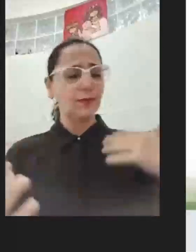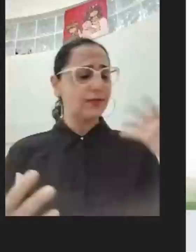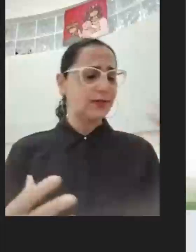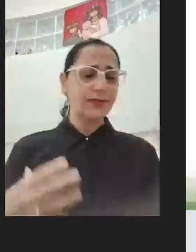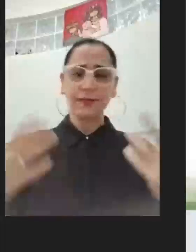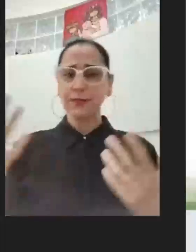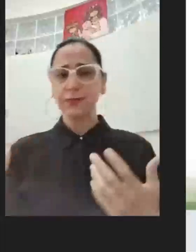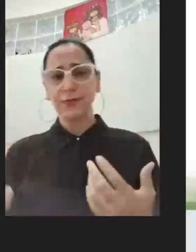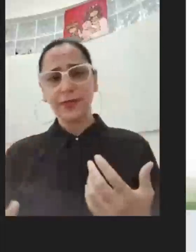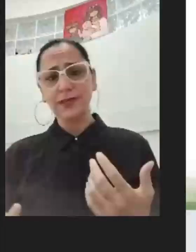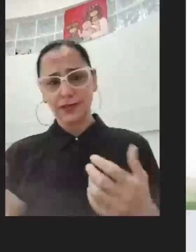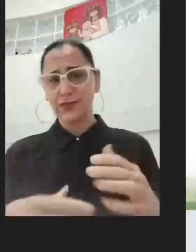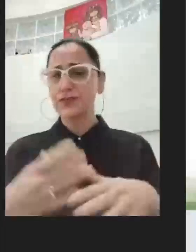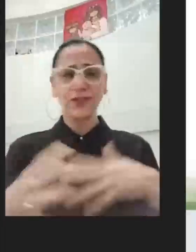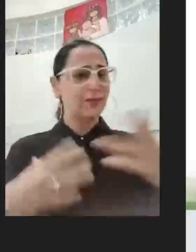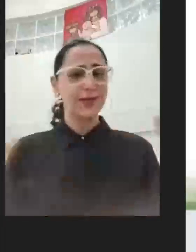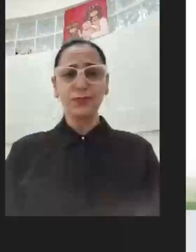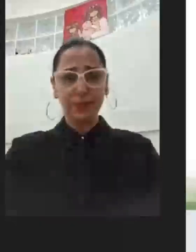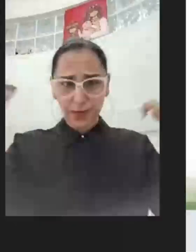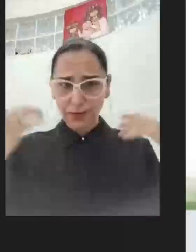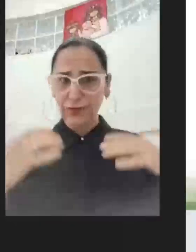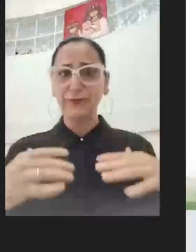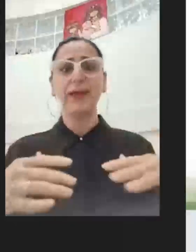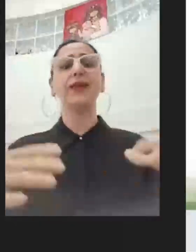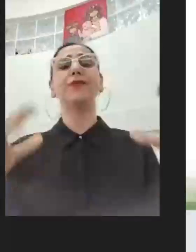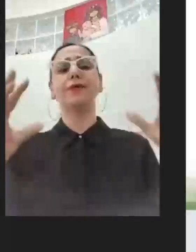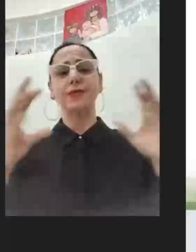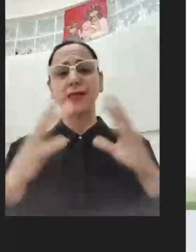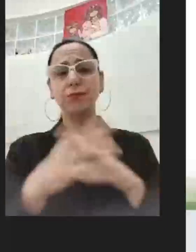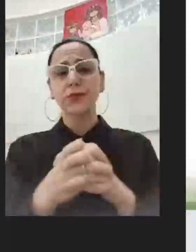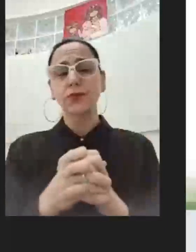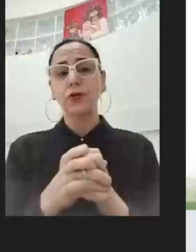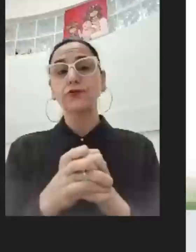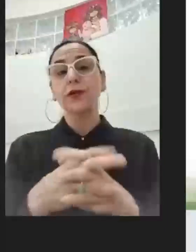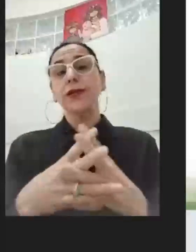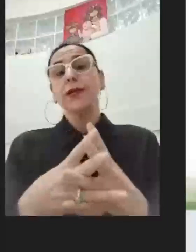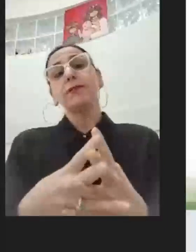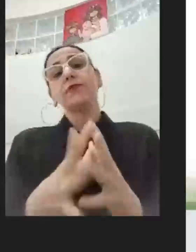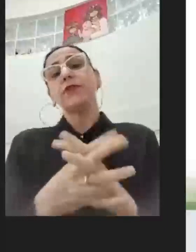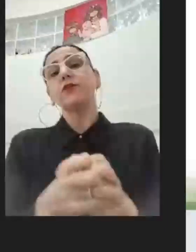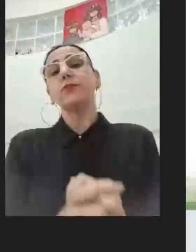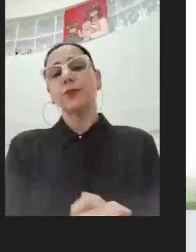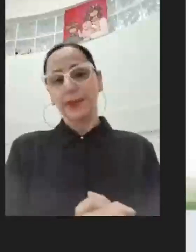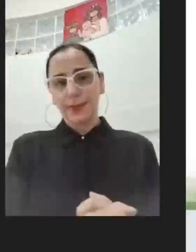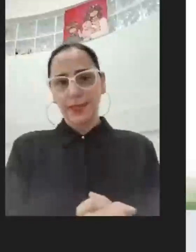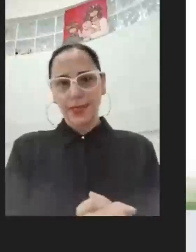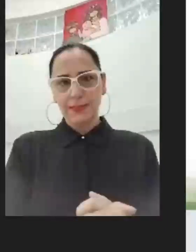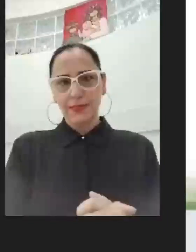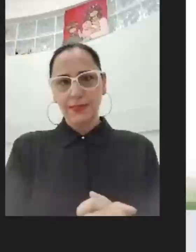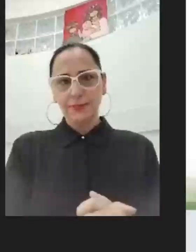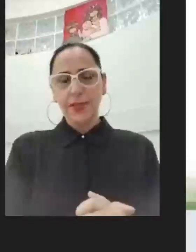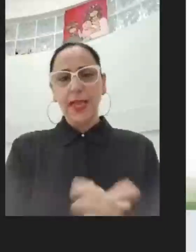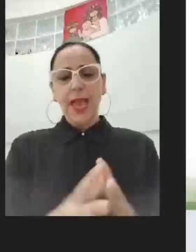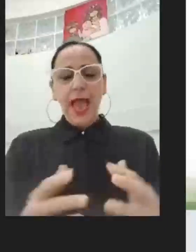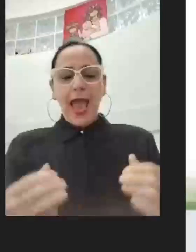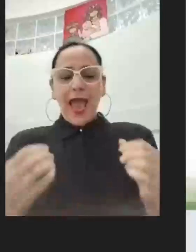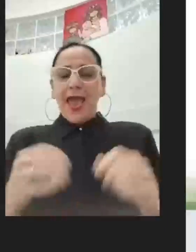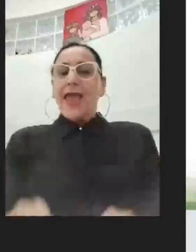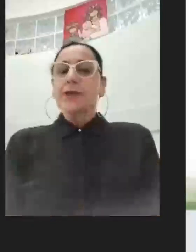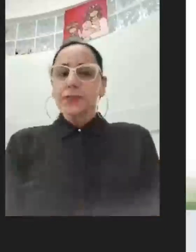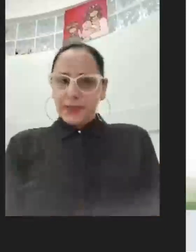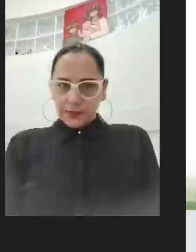leite. Normalmente demora 3 a 4 dias, às vezes tem mãe ali no primeiro que já vem, uma quantidade boa de colostro. Imagina um problema